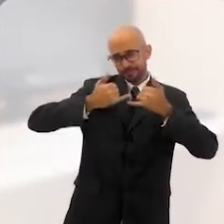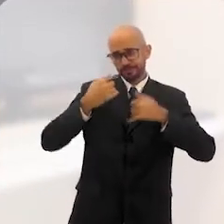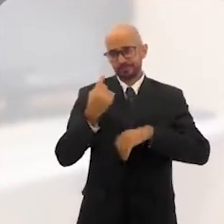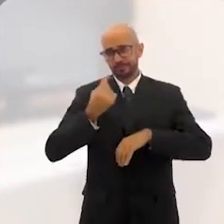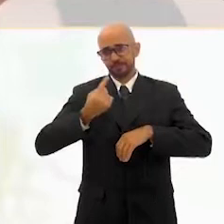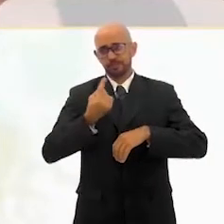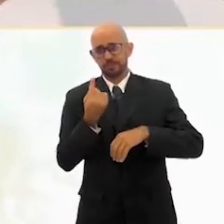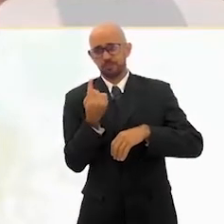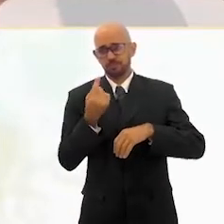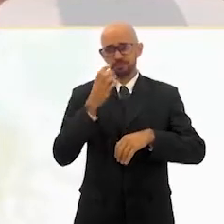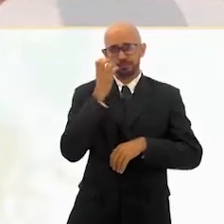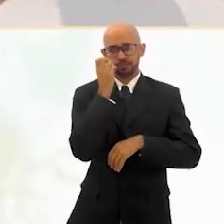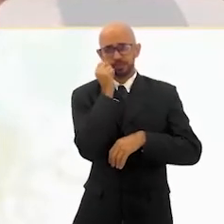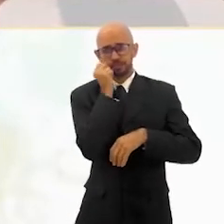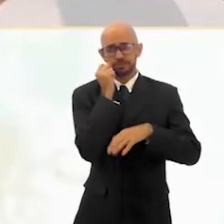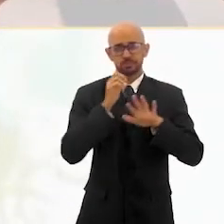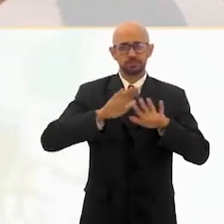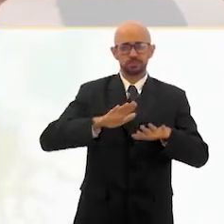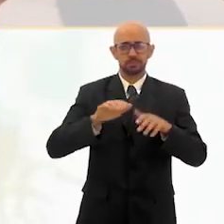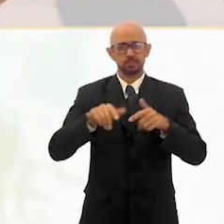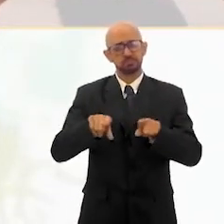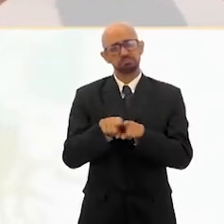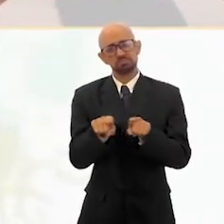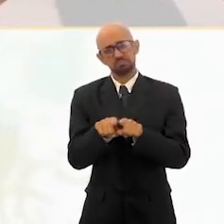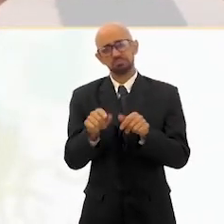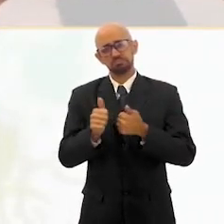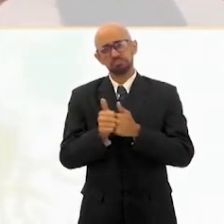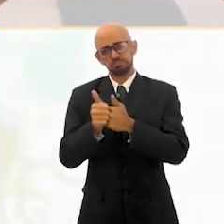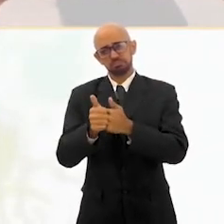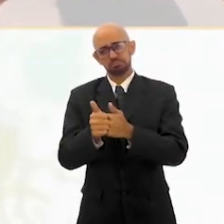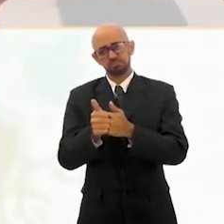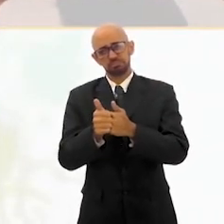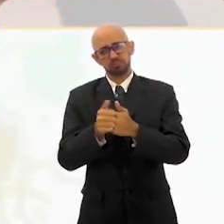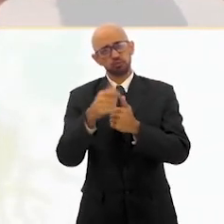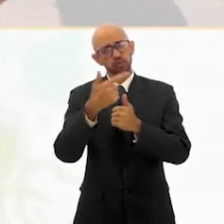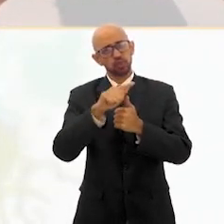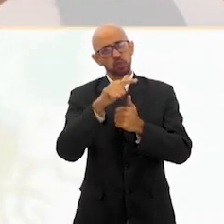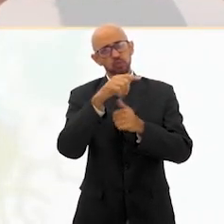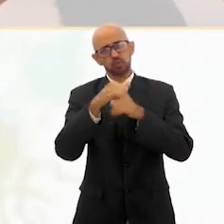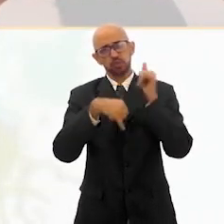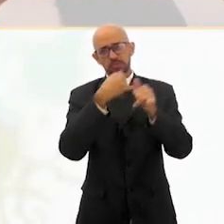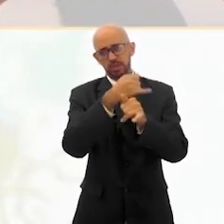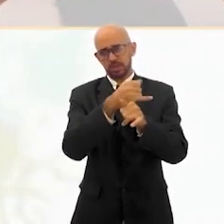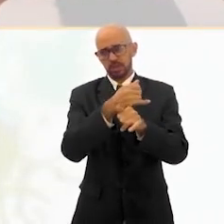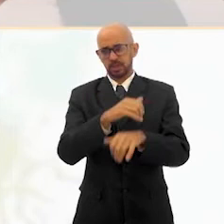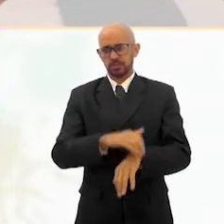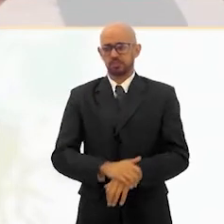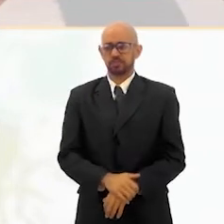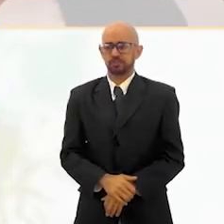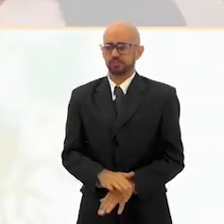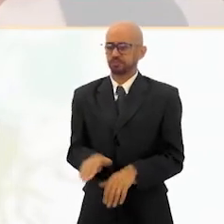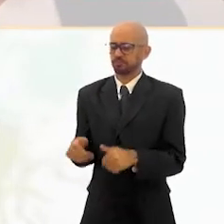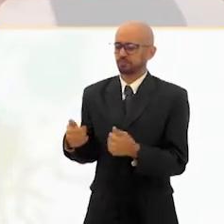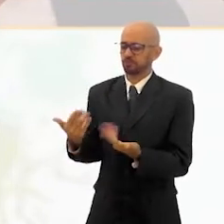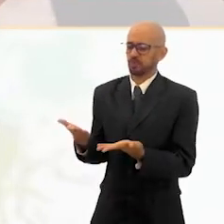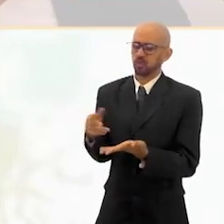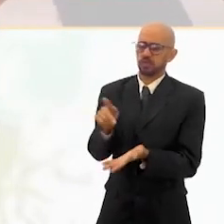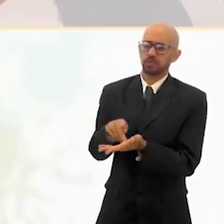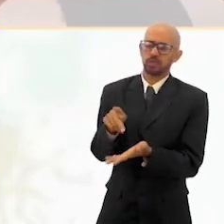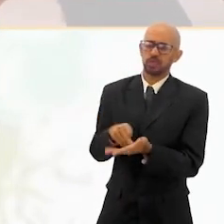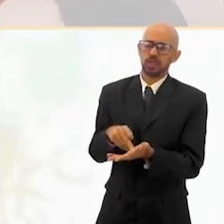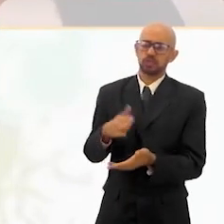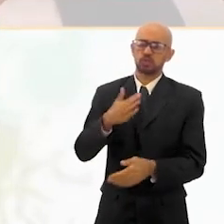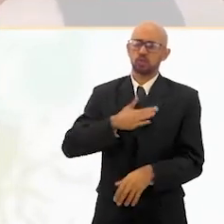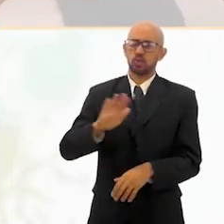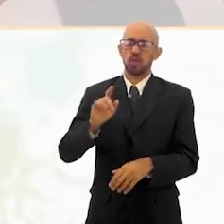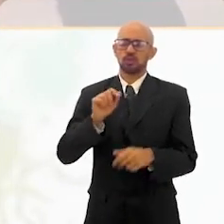entre aspas, no quarto, mas ao mesmo tempo acompanhadas por aquelas que estão online. Sim, na verdade, assim,